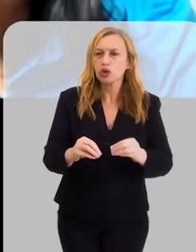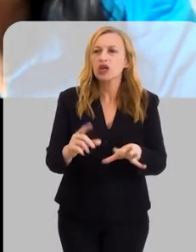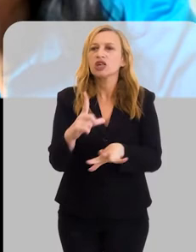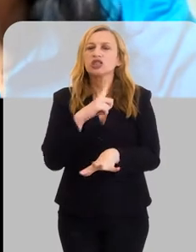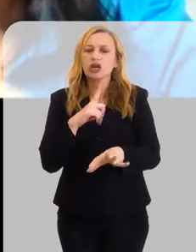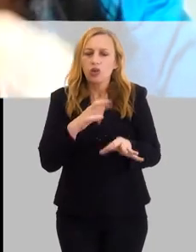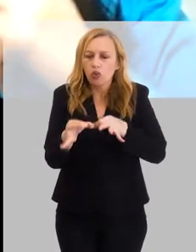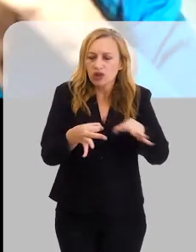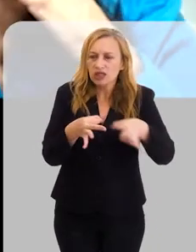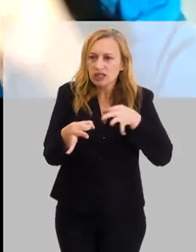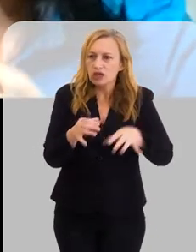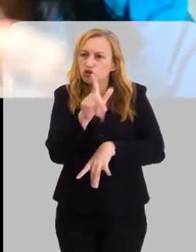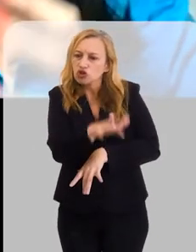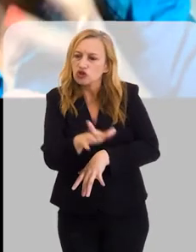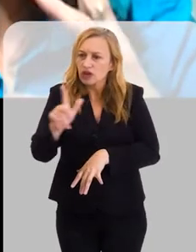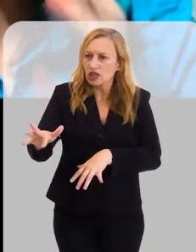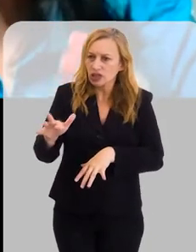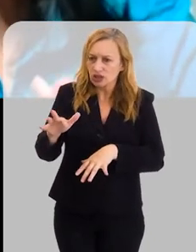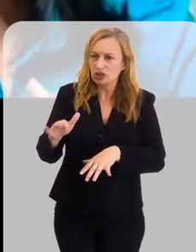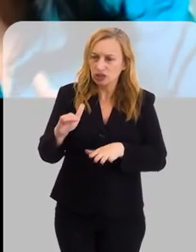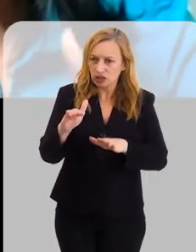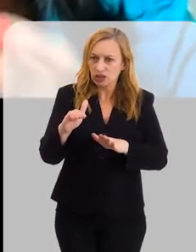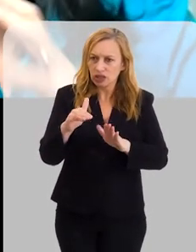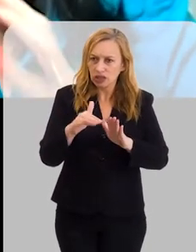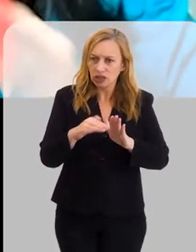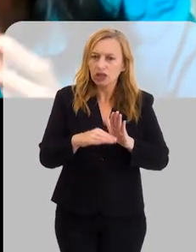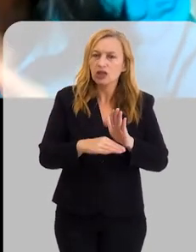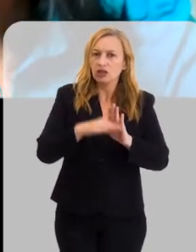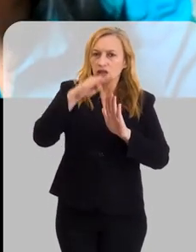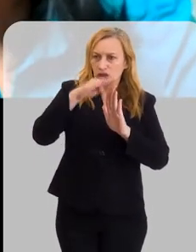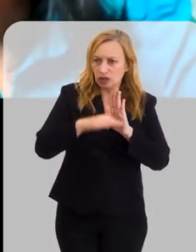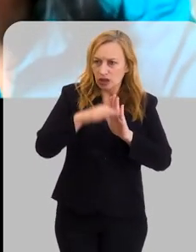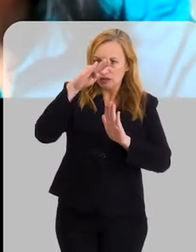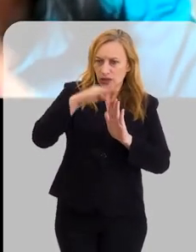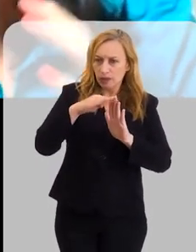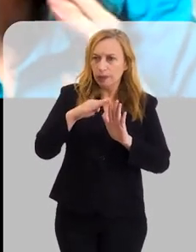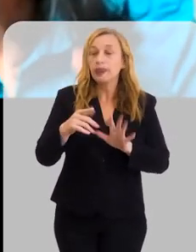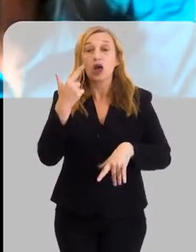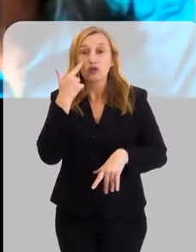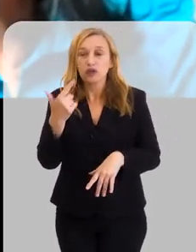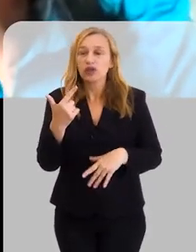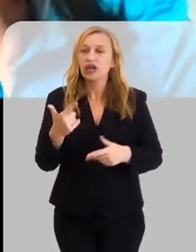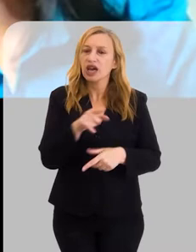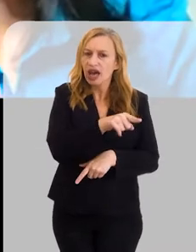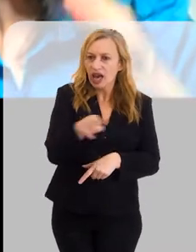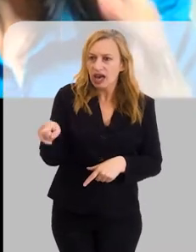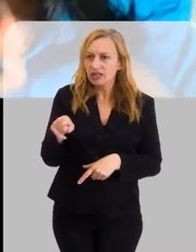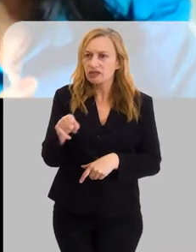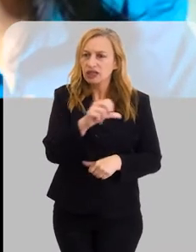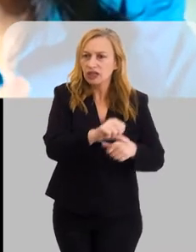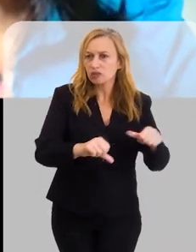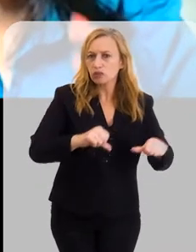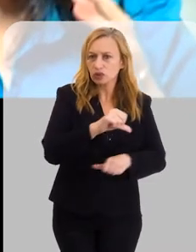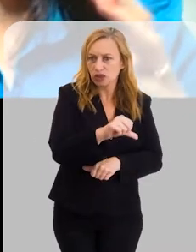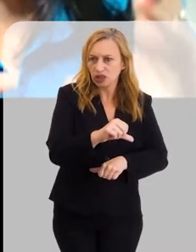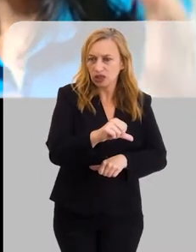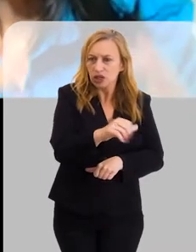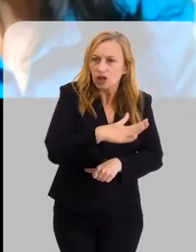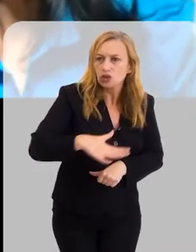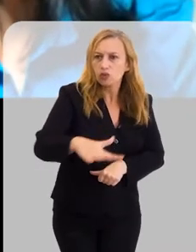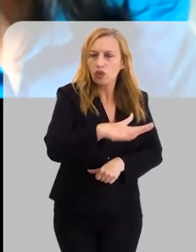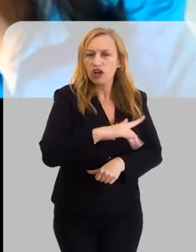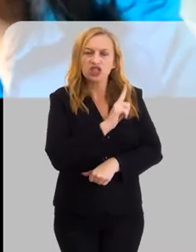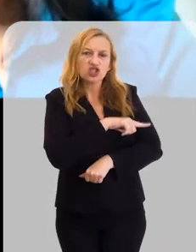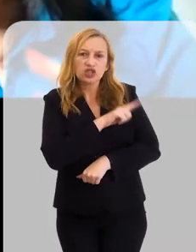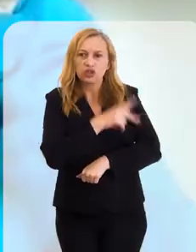de entregas, né? Então, a gente tem, assim, organizações em diferentes graus de maturidade. Por isso que eu acho, assim, que essas que tiveram,